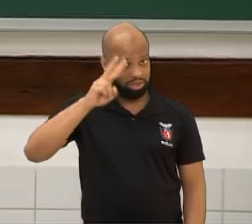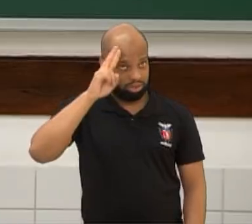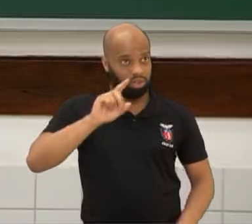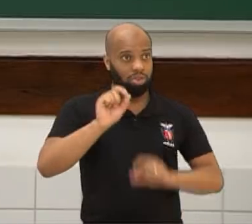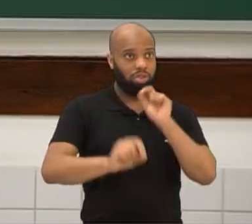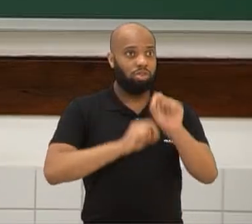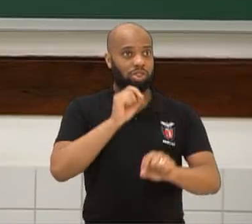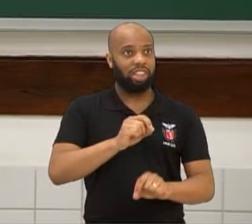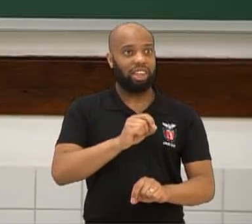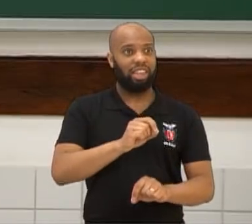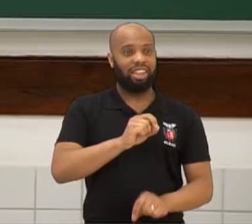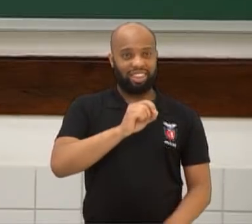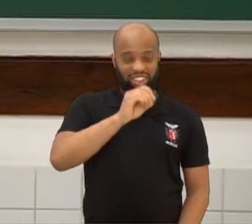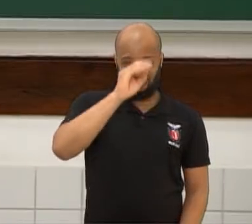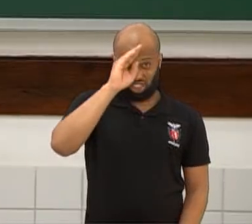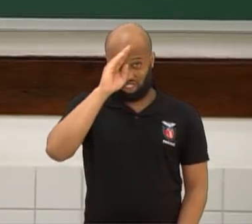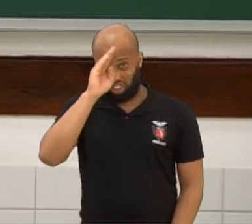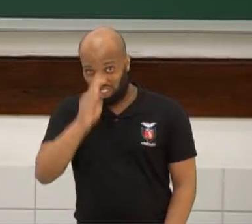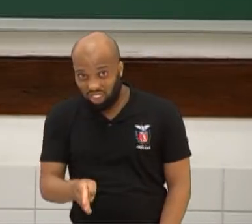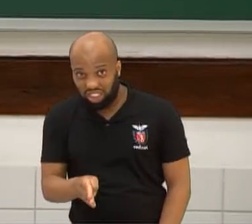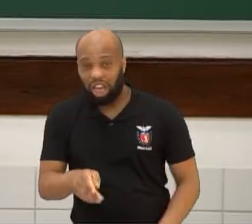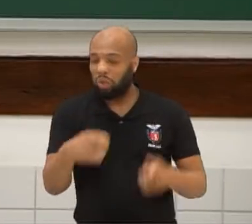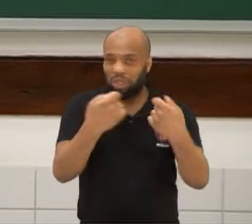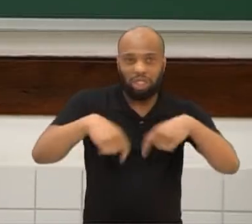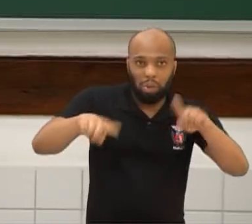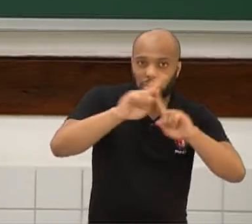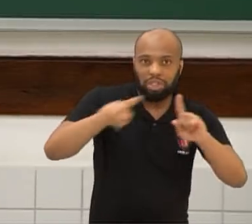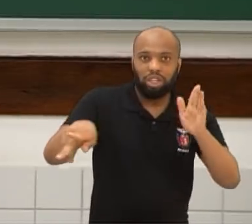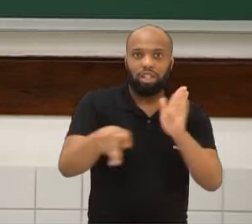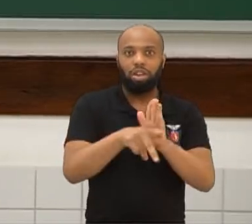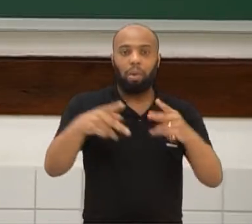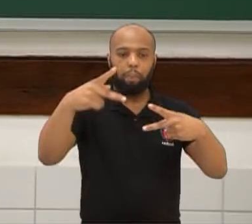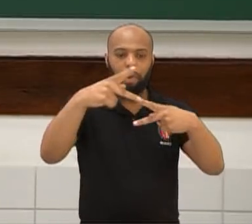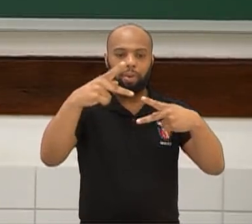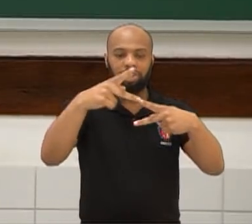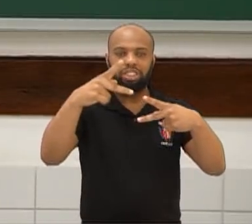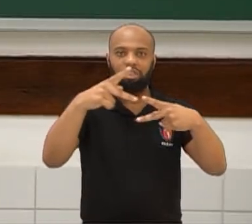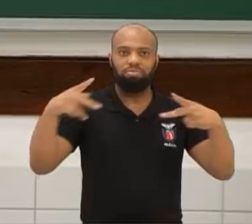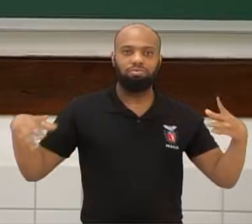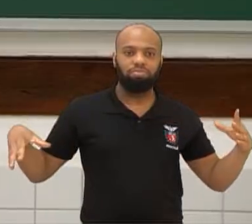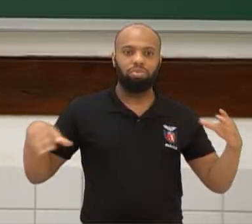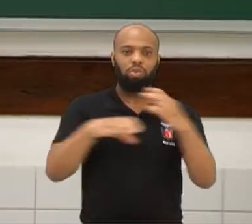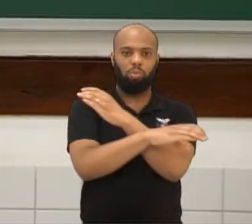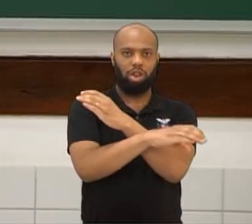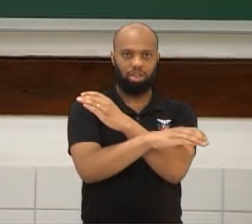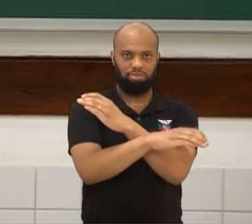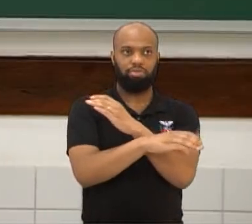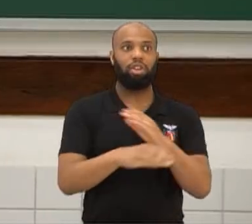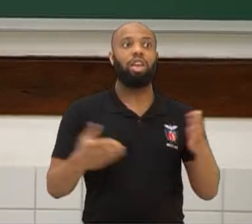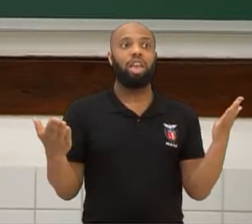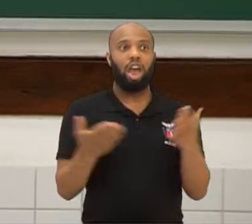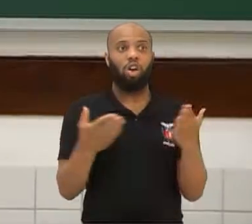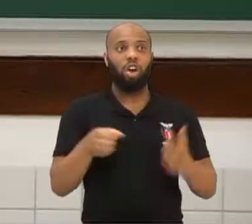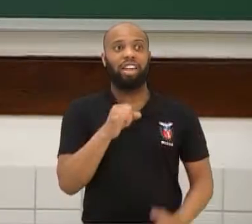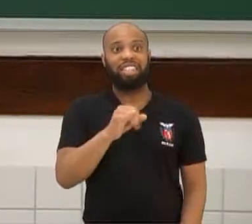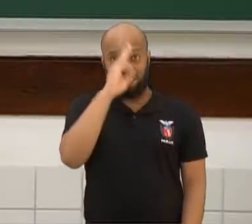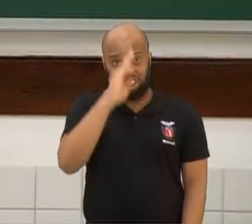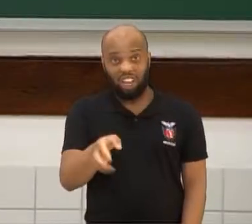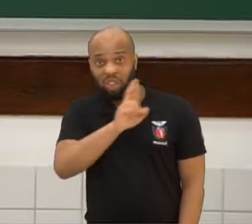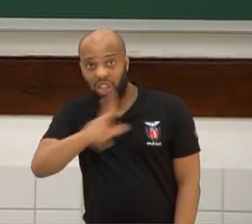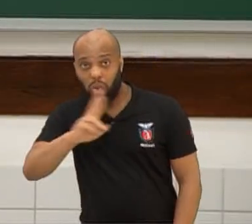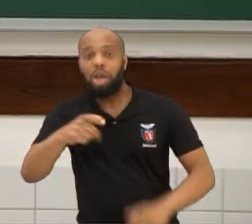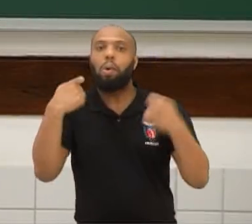transitivo direto é aquele que não precisa de preposição para completar o sentido. E verbo transitivo indireto,